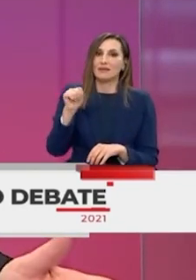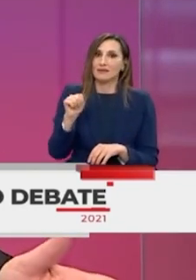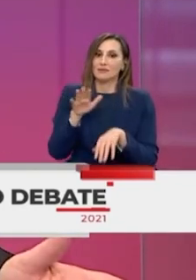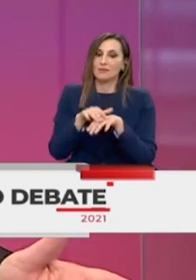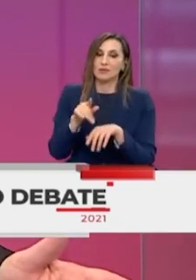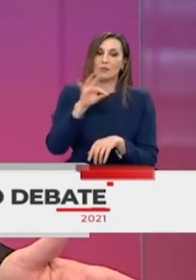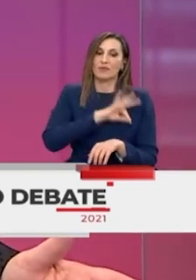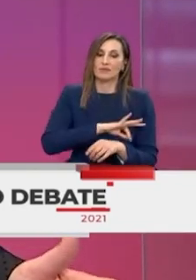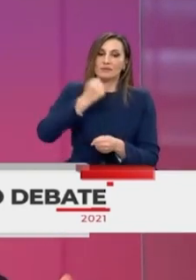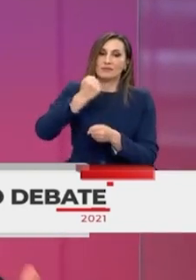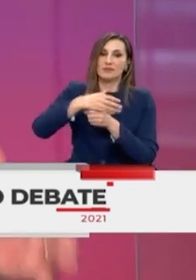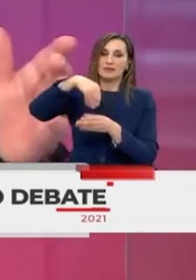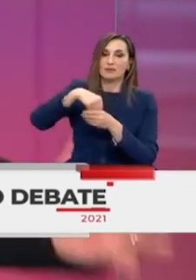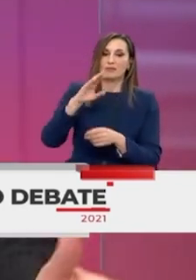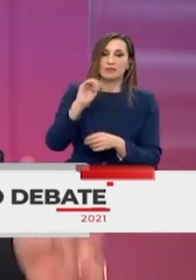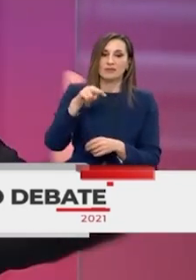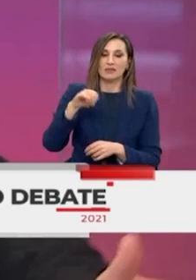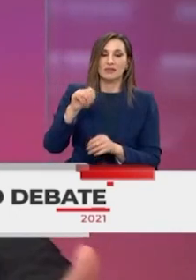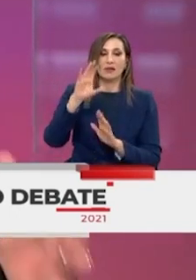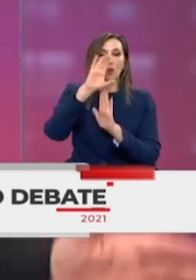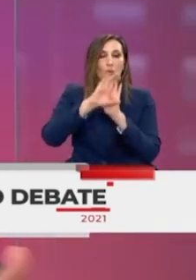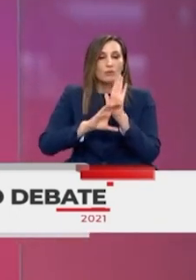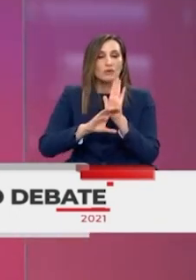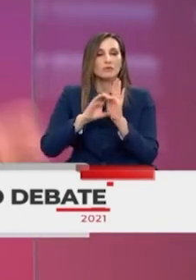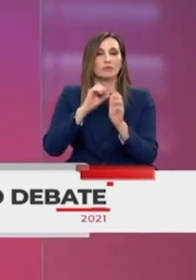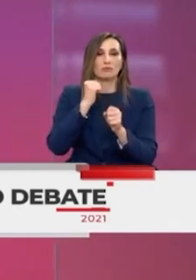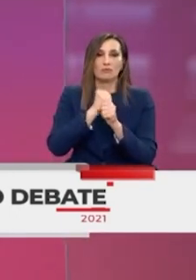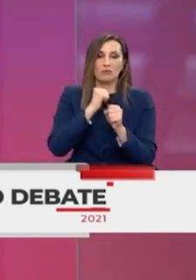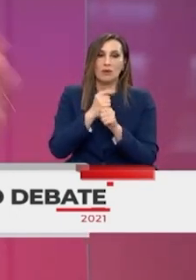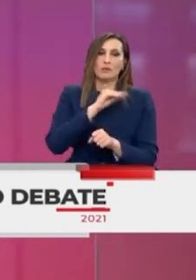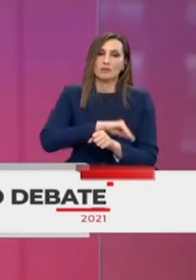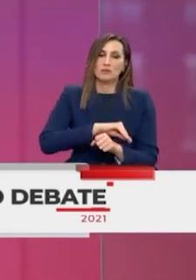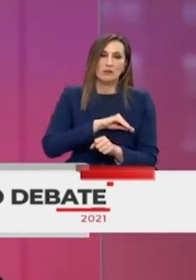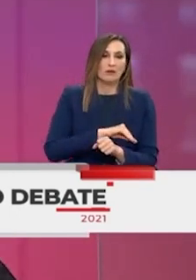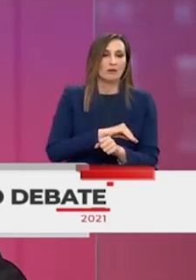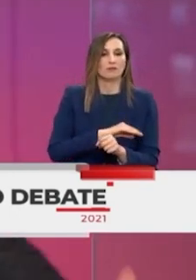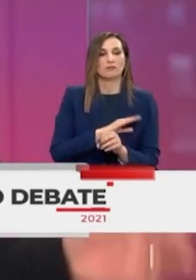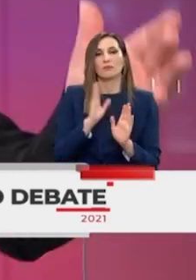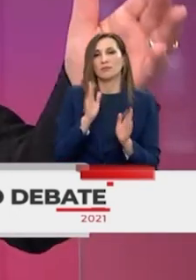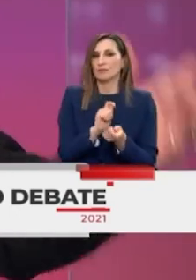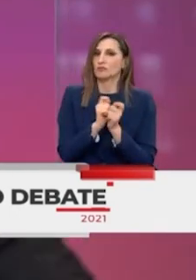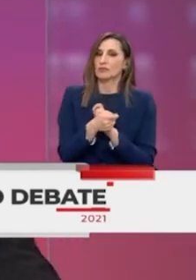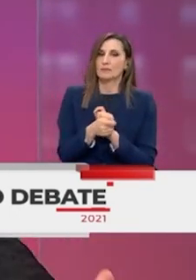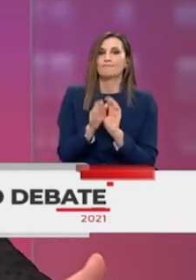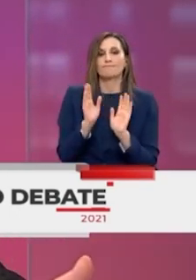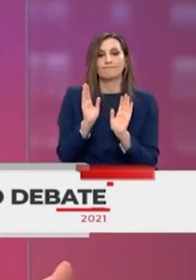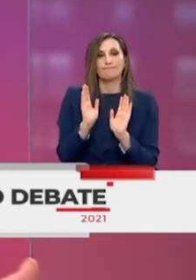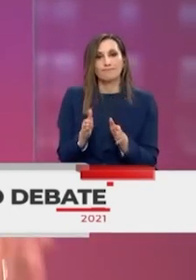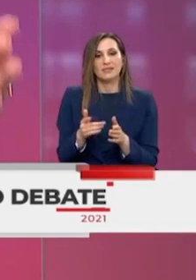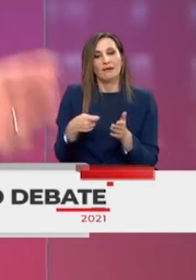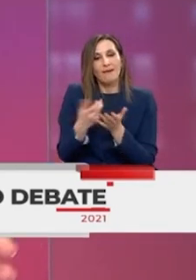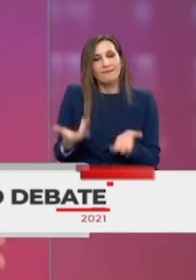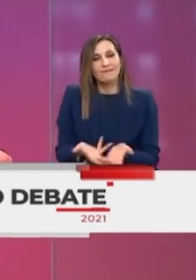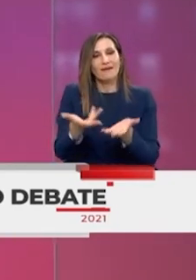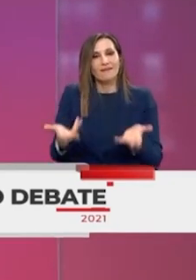graças aos profissionais do Serviço Nacional de Saúde, cujas condições de carreira e de remuneração nós temos absolutamente que rever. Eles precisam de ser